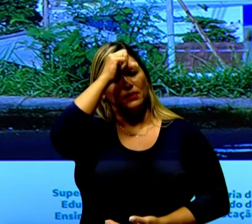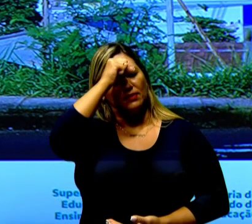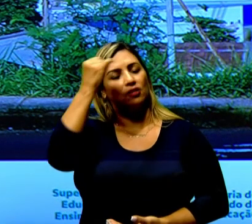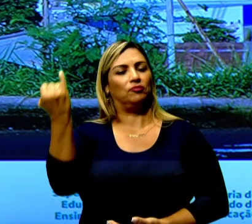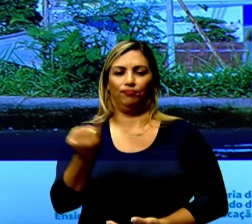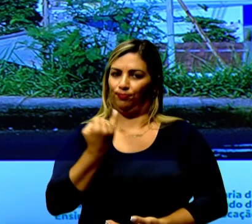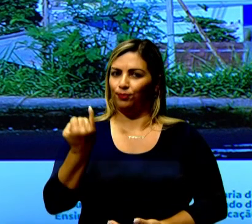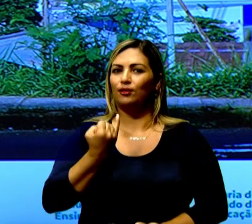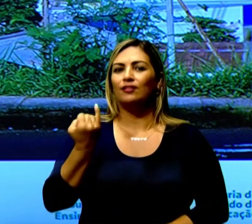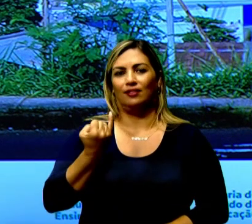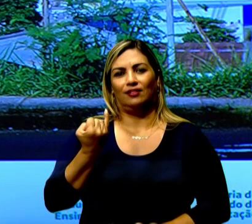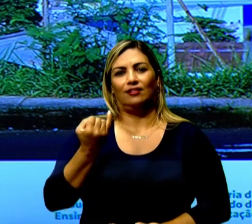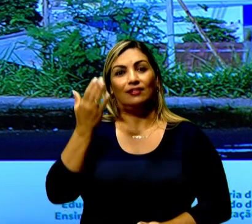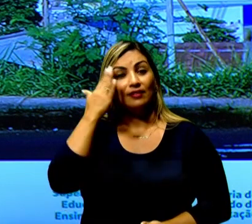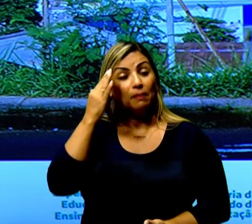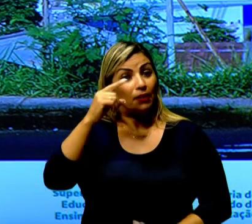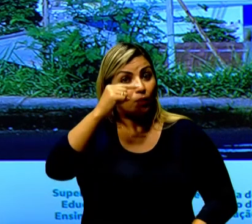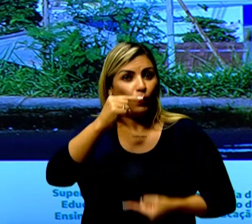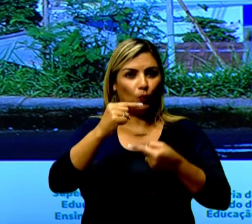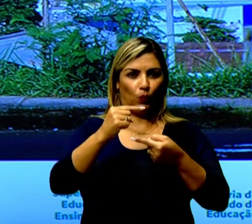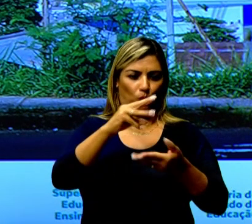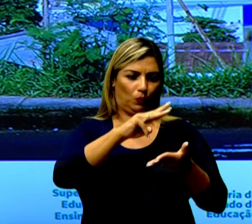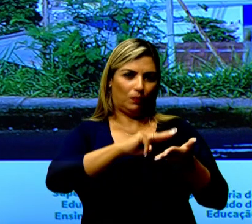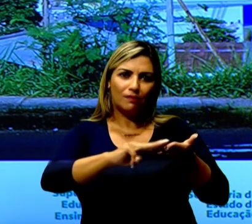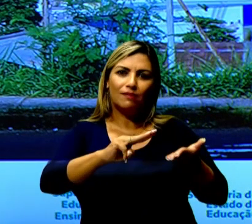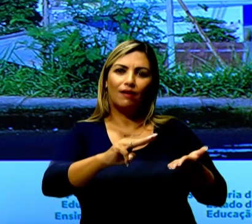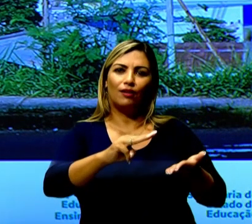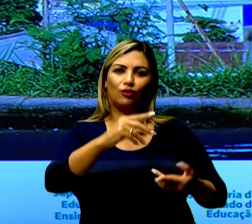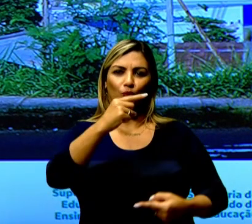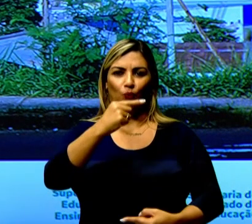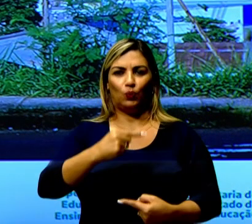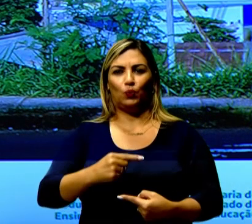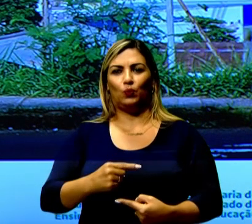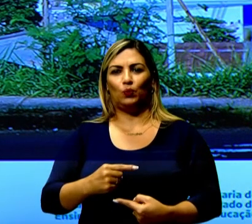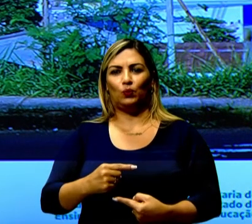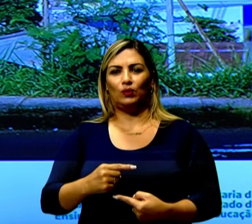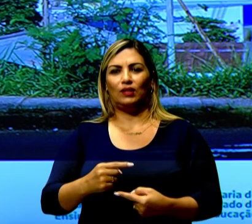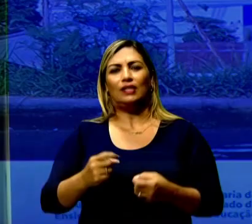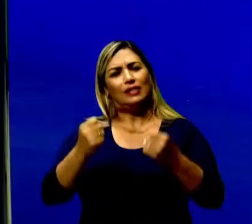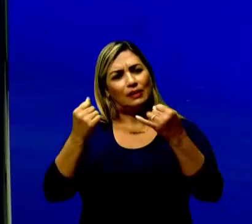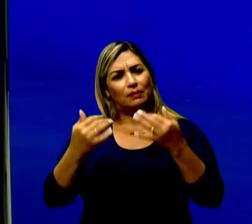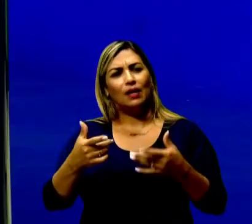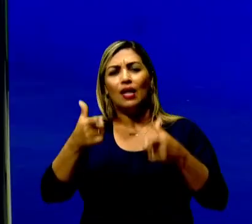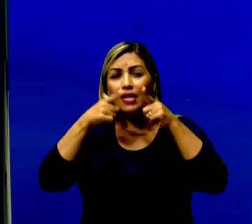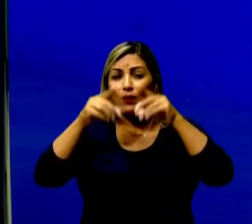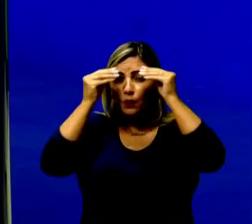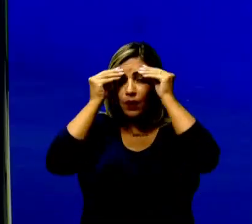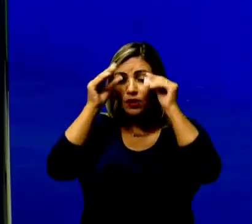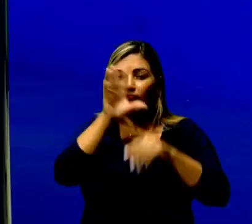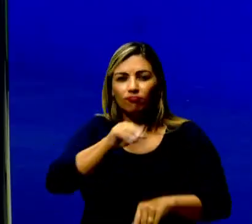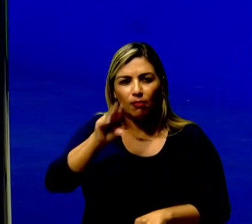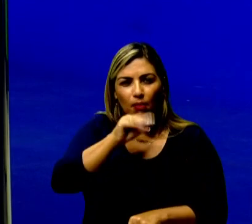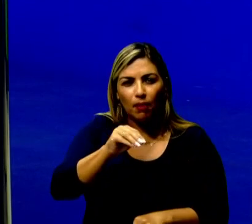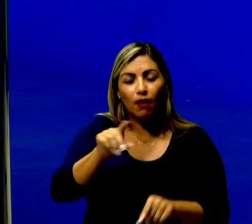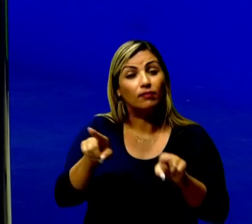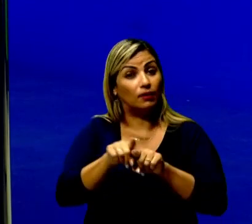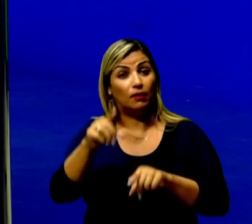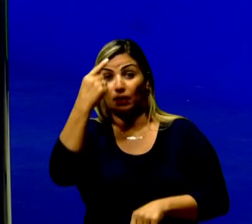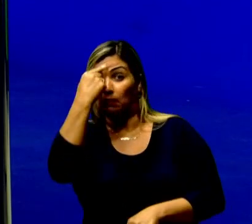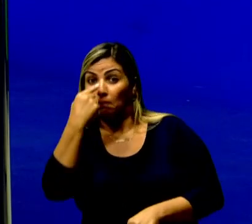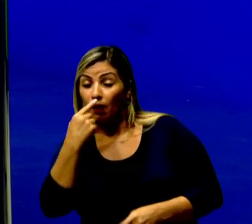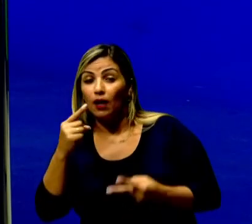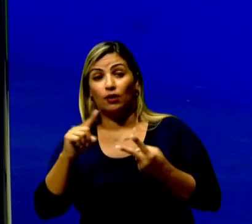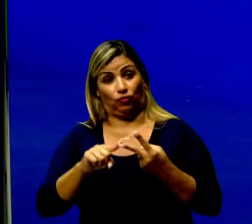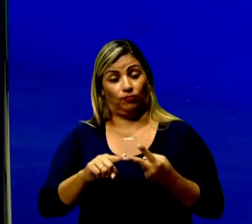a trabalhar com mensagens curtas trabalhar com a linguagem verbal trabalhar com a linguagem não-verbal